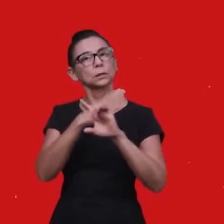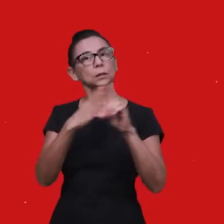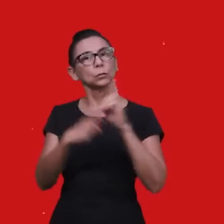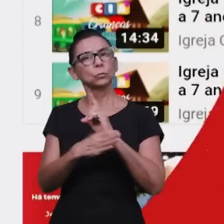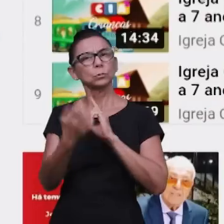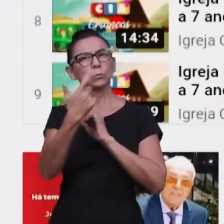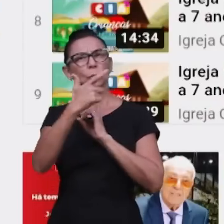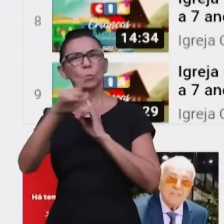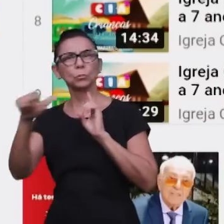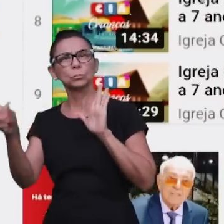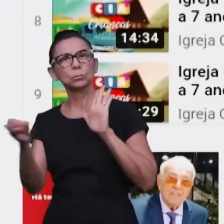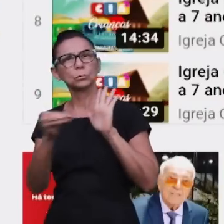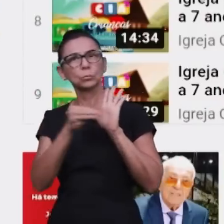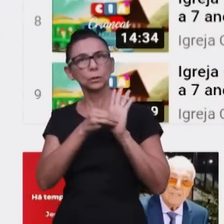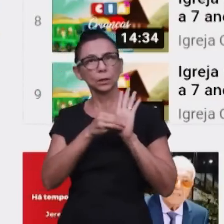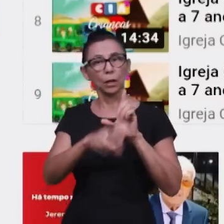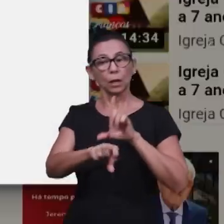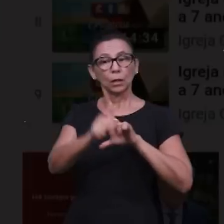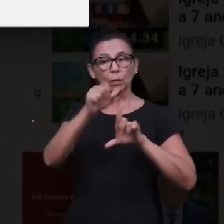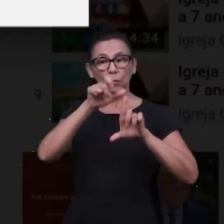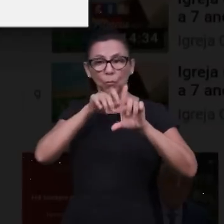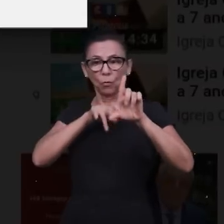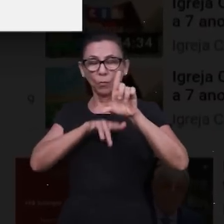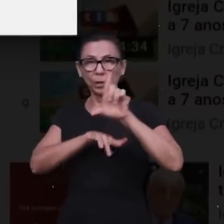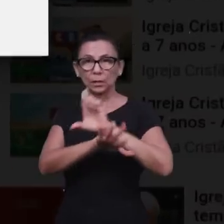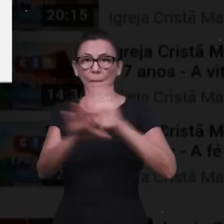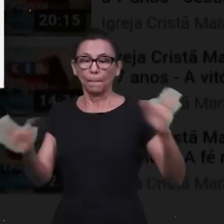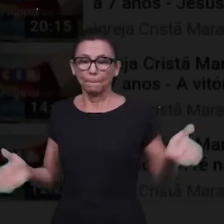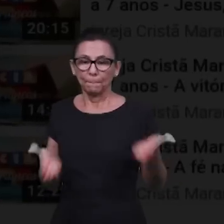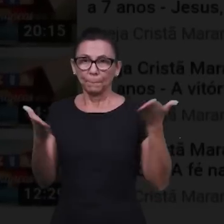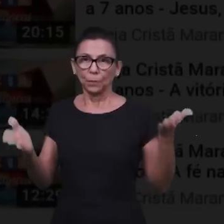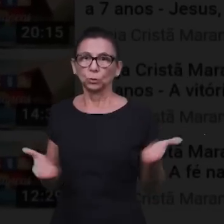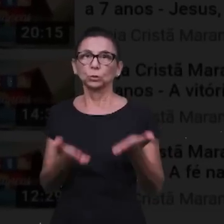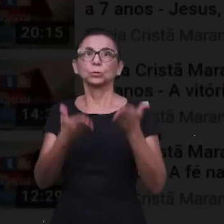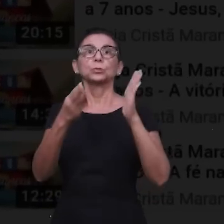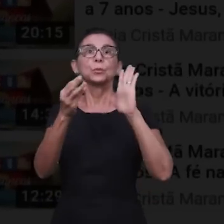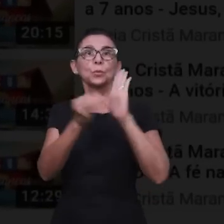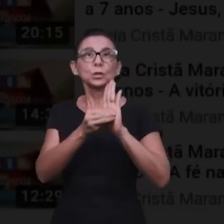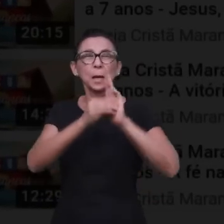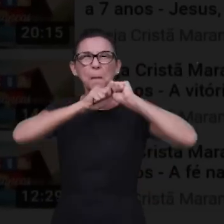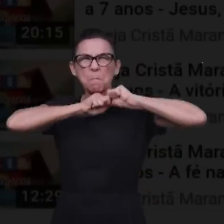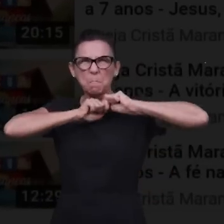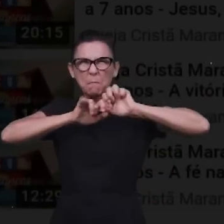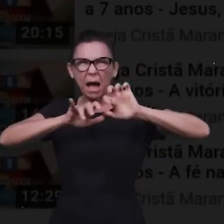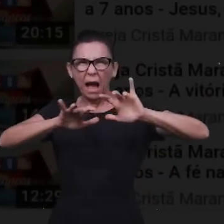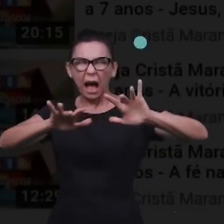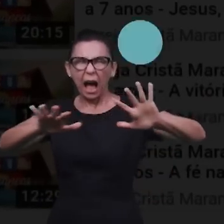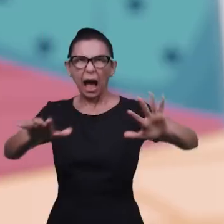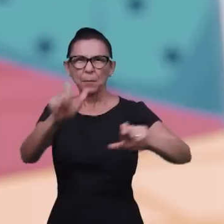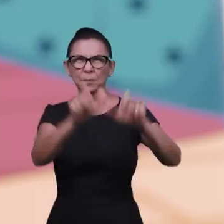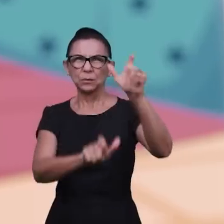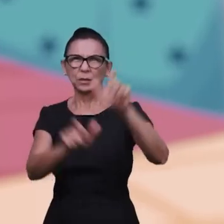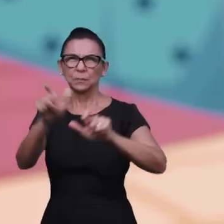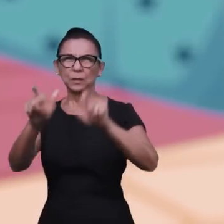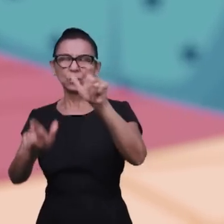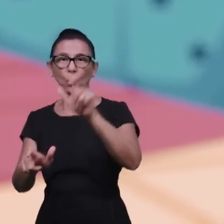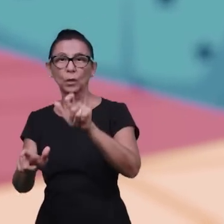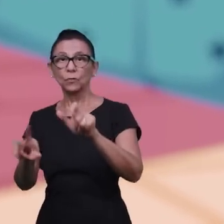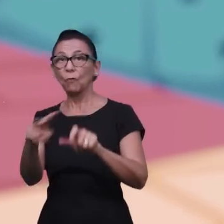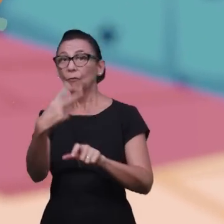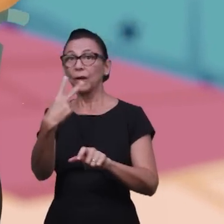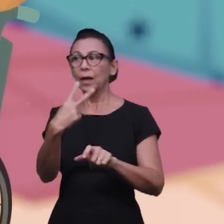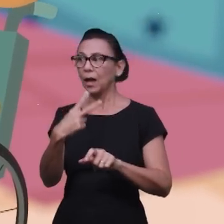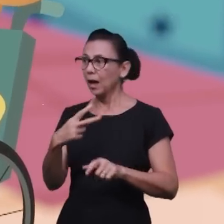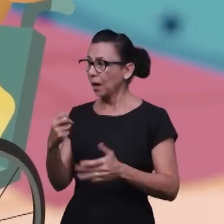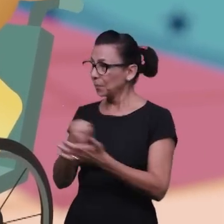Os compartilhamentos ajudam a impulsionar o conteúdo e alcançar milhares de vidas. Puxa, vou dar o